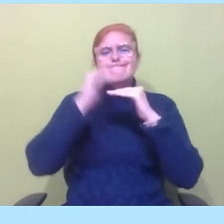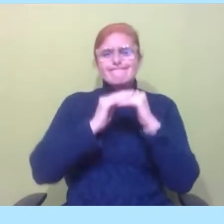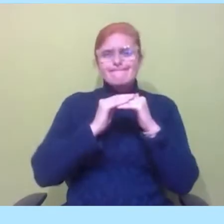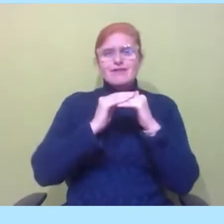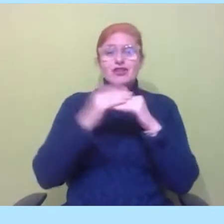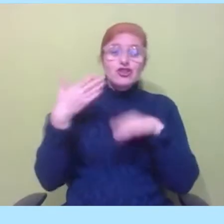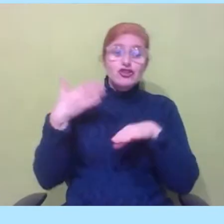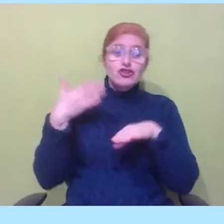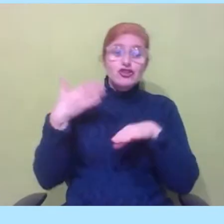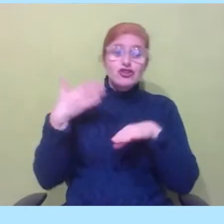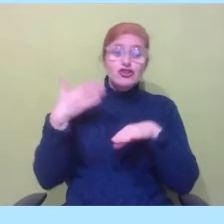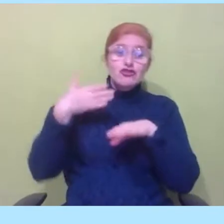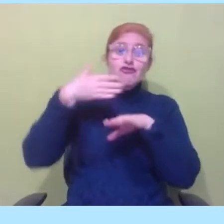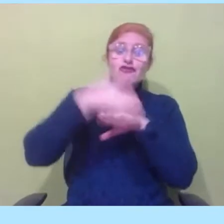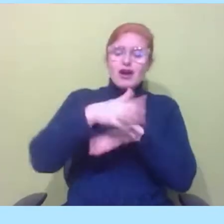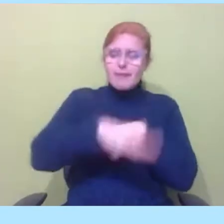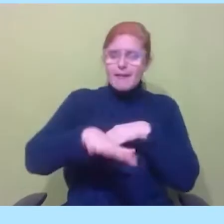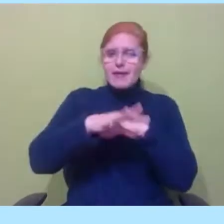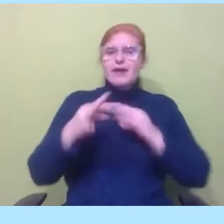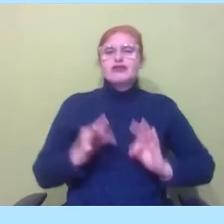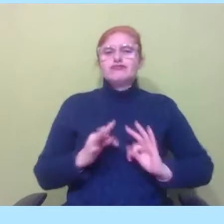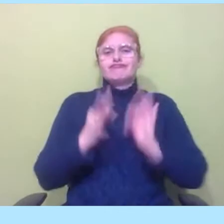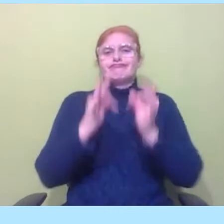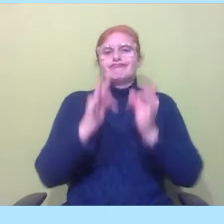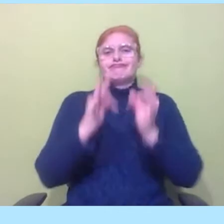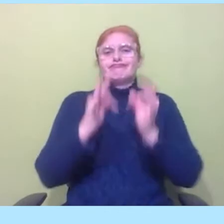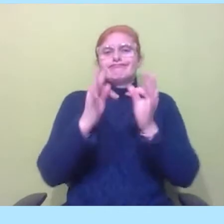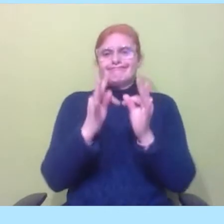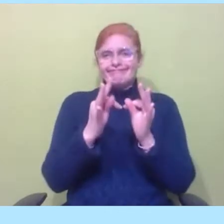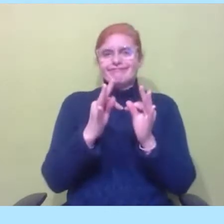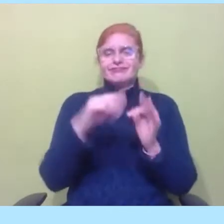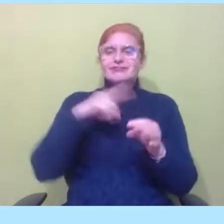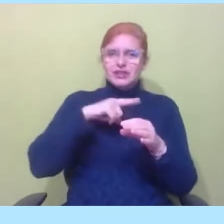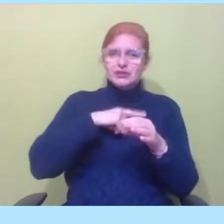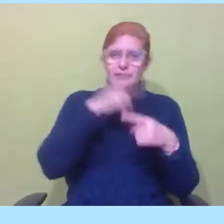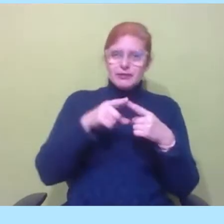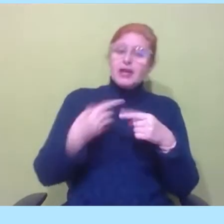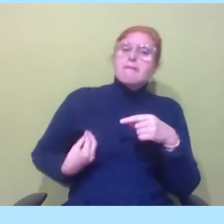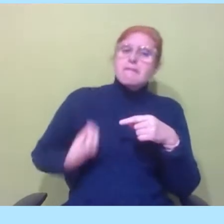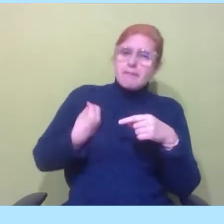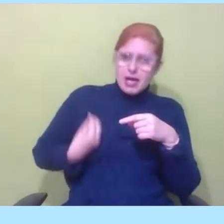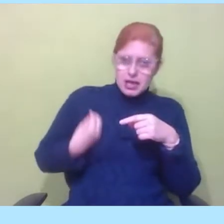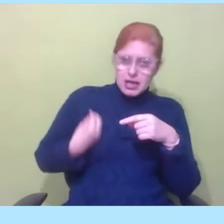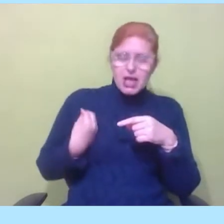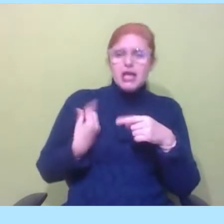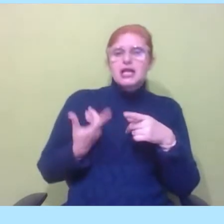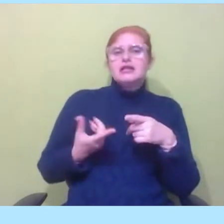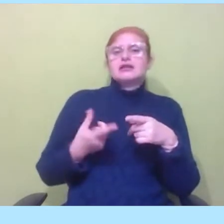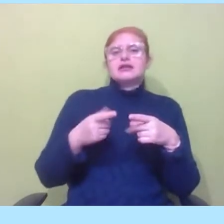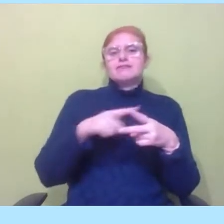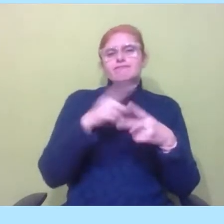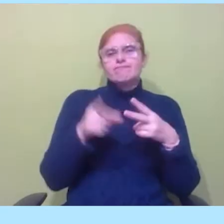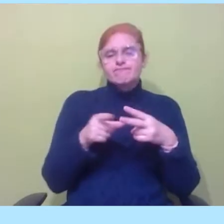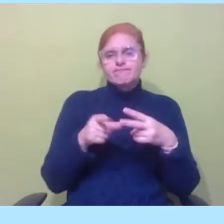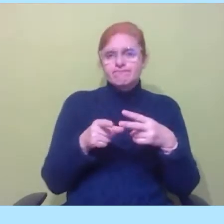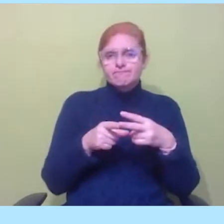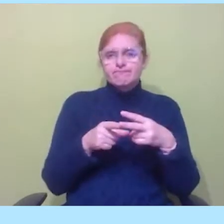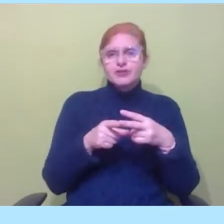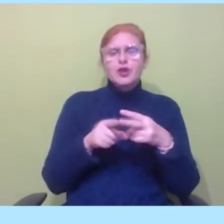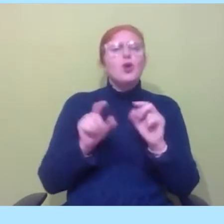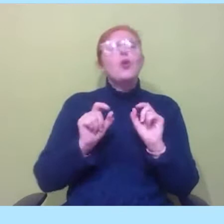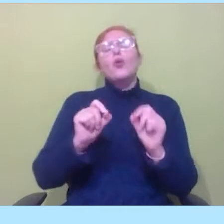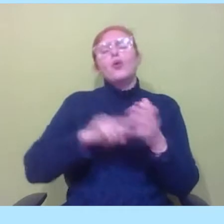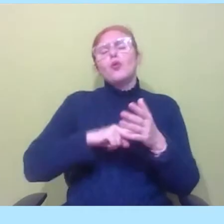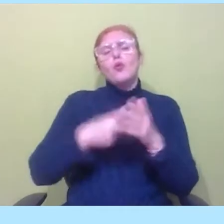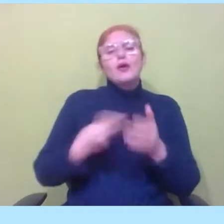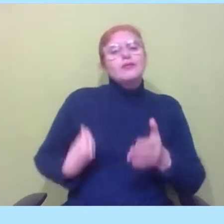então a gente tem a camada da nossa presença, a gente tem a camada do que essa presença nos atinge,